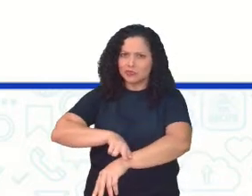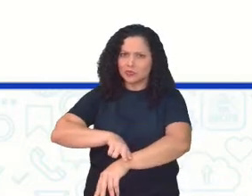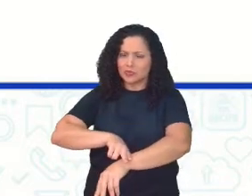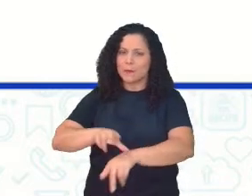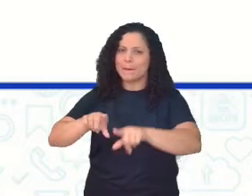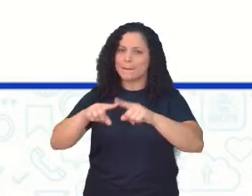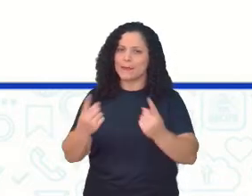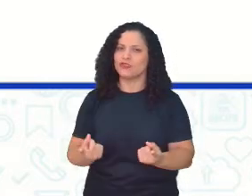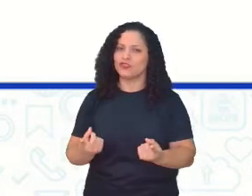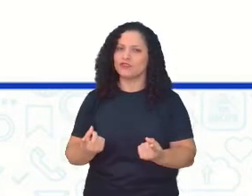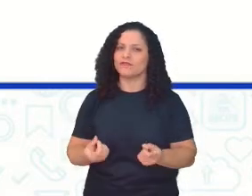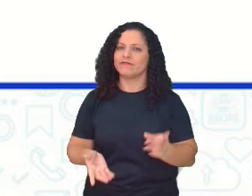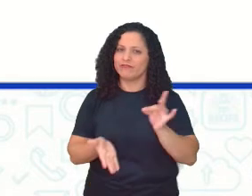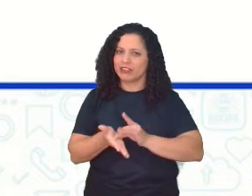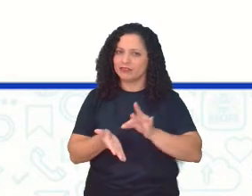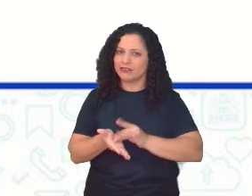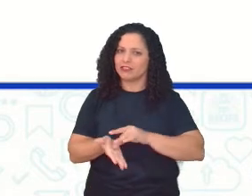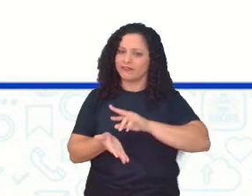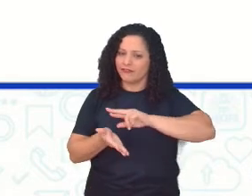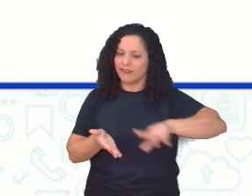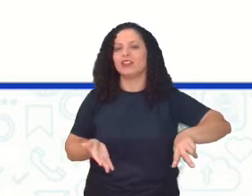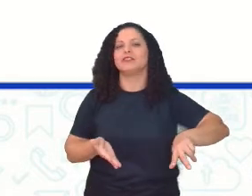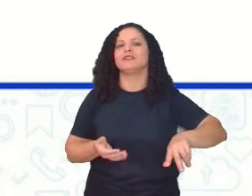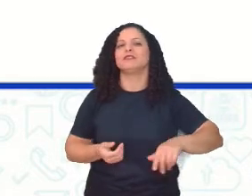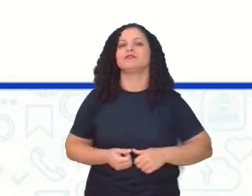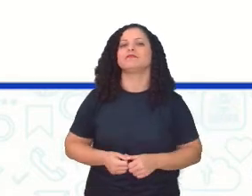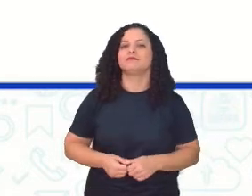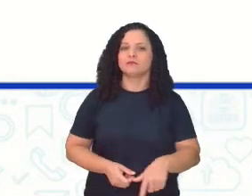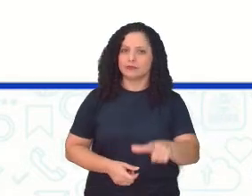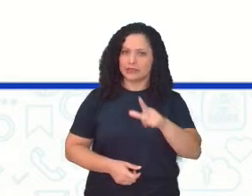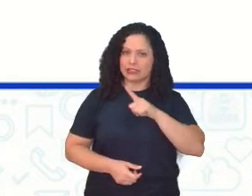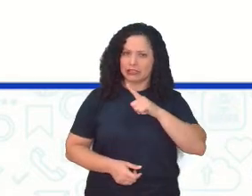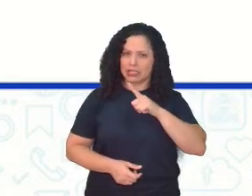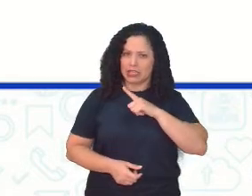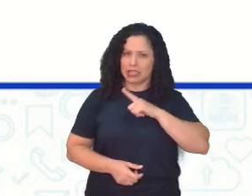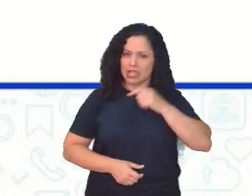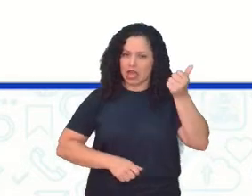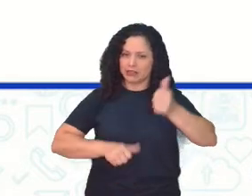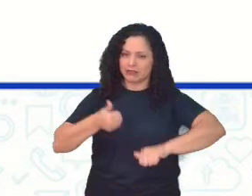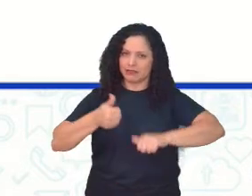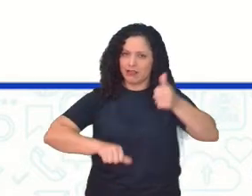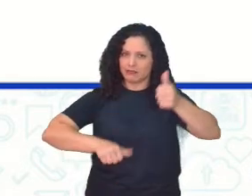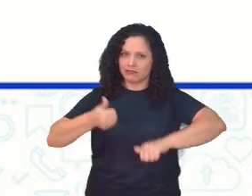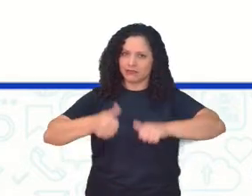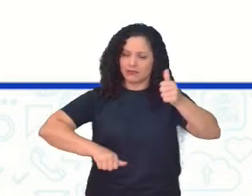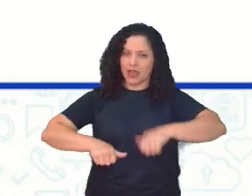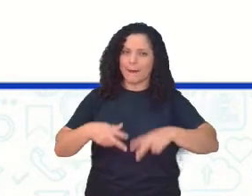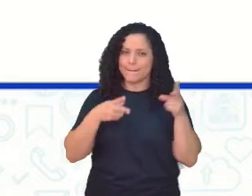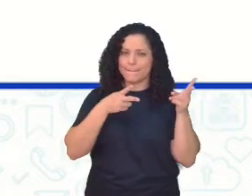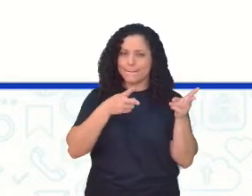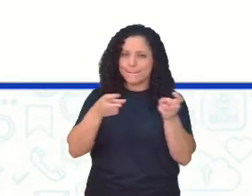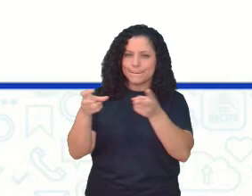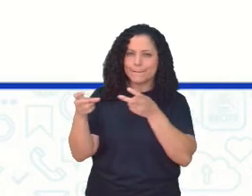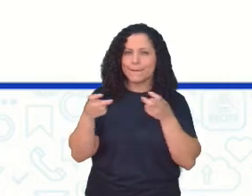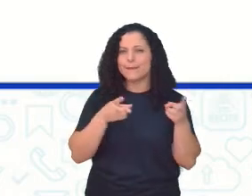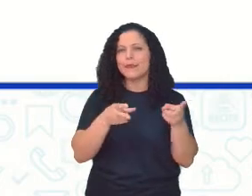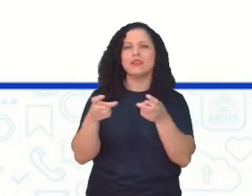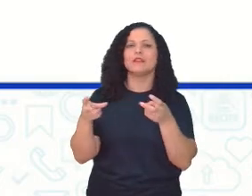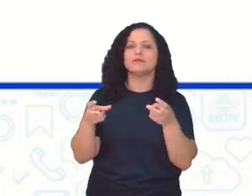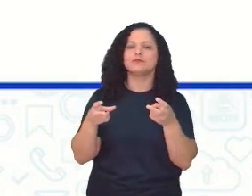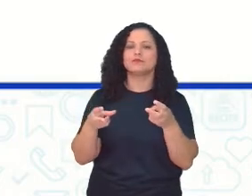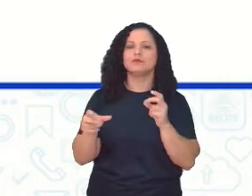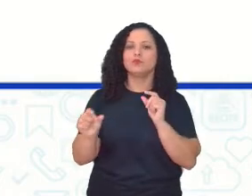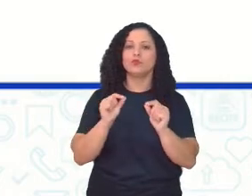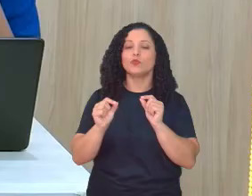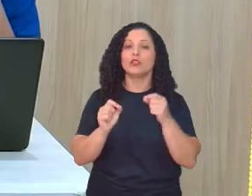não é bem assim. Existe, nós temos que analisar, perceber isso nos